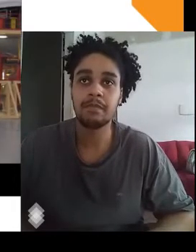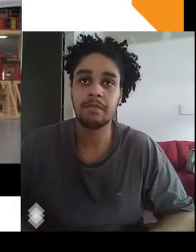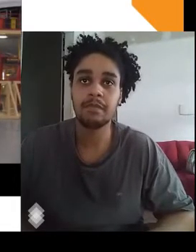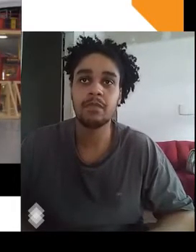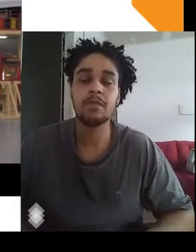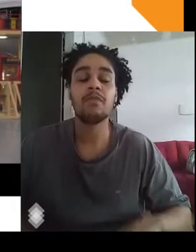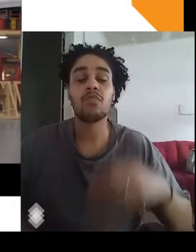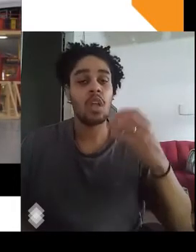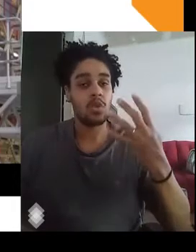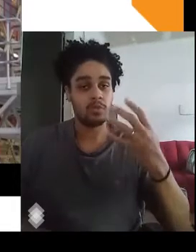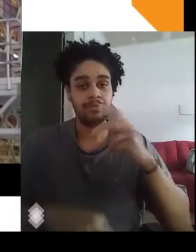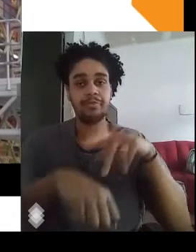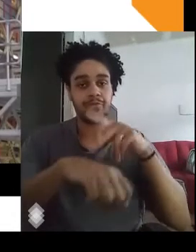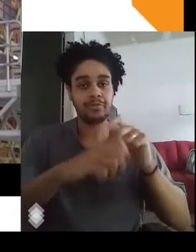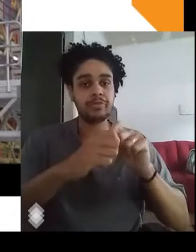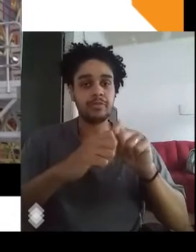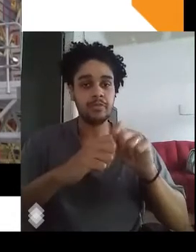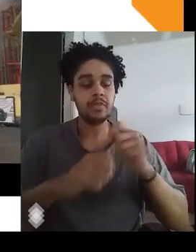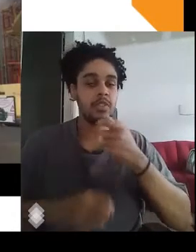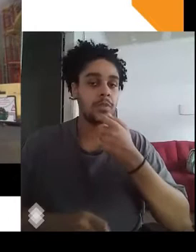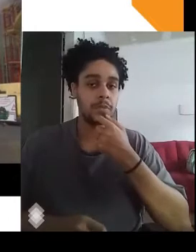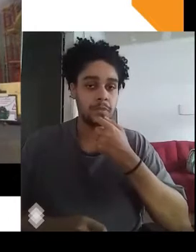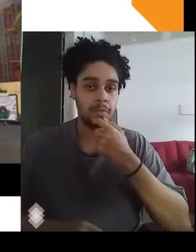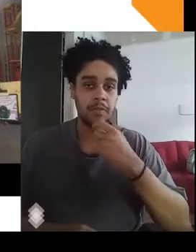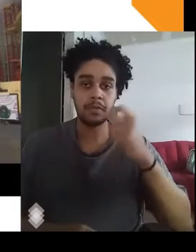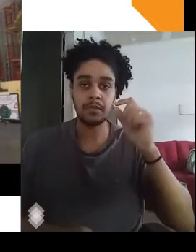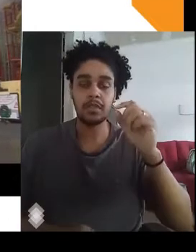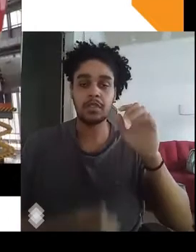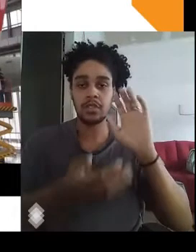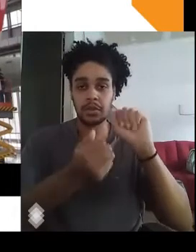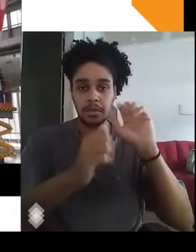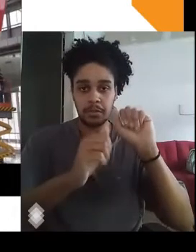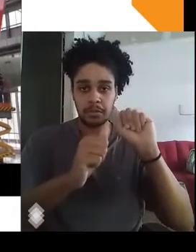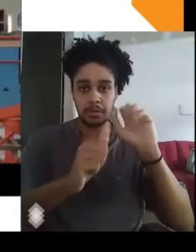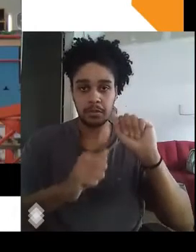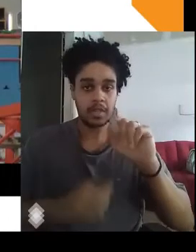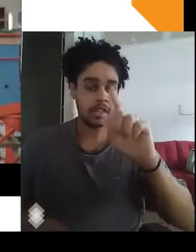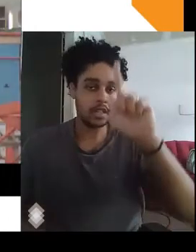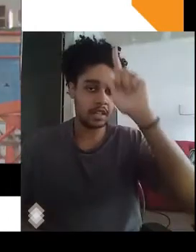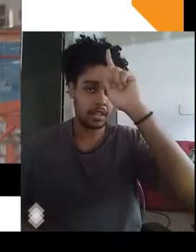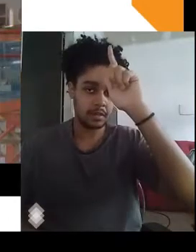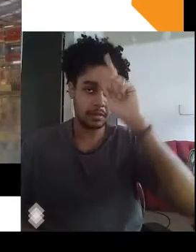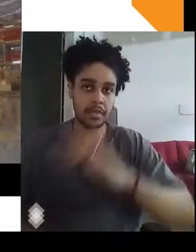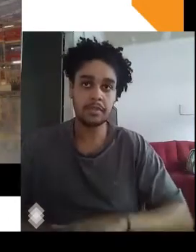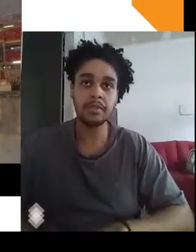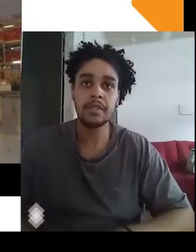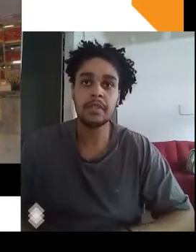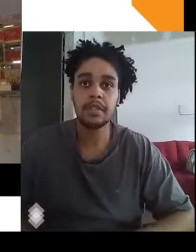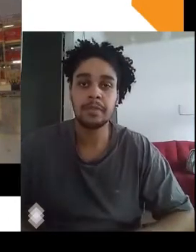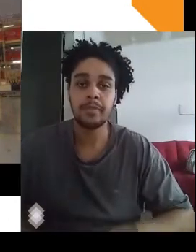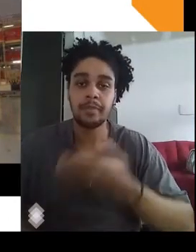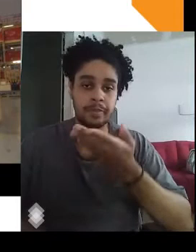São peças vindas de 4 países, Espanha, França, Inglaterra e da própria Alemanha, que são unidas aqui nesse galpão de 35 metros de altura. I think one of the strengths of